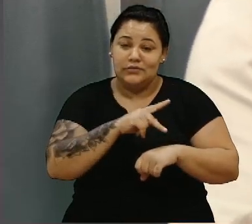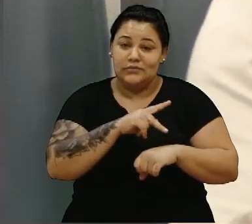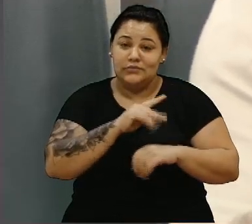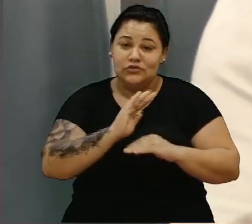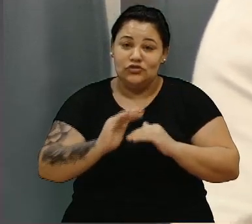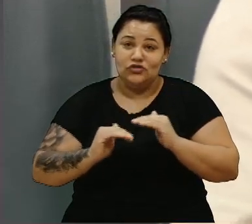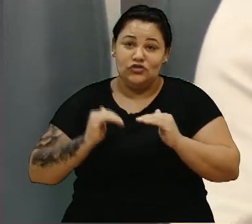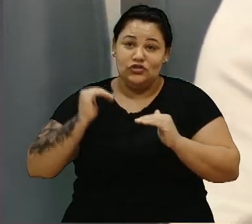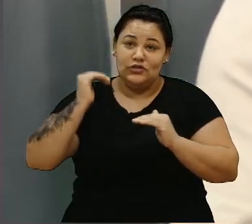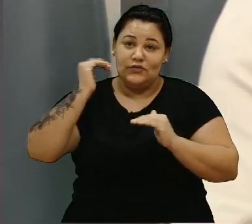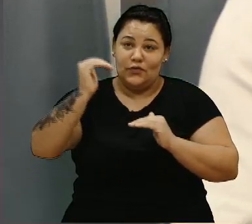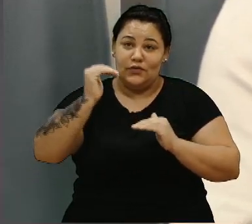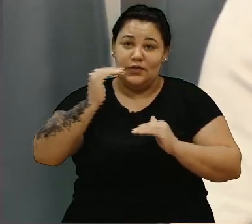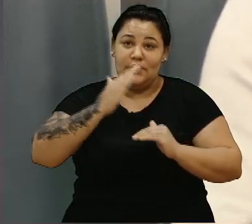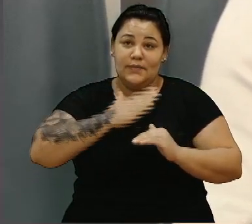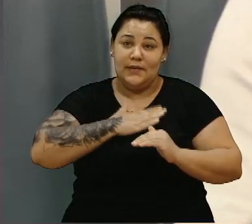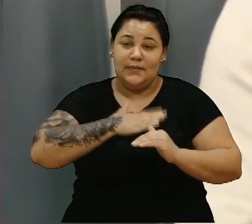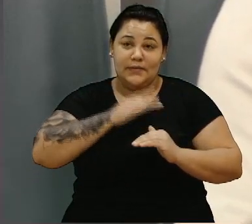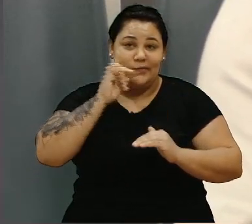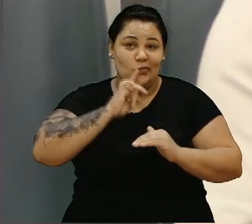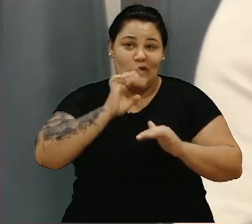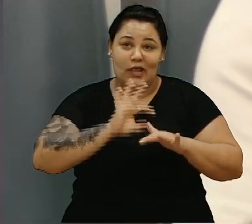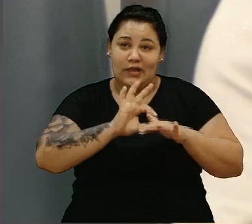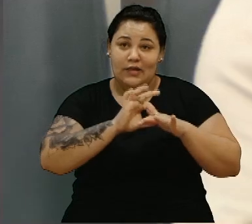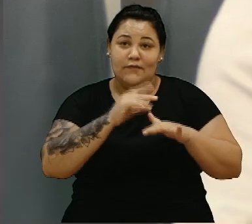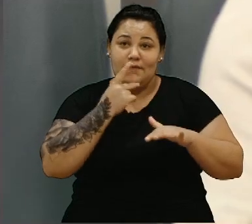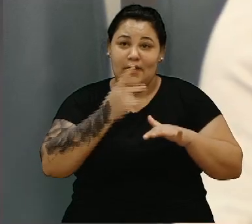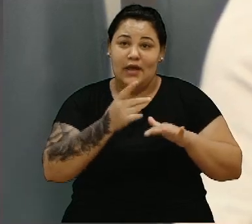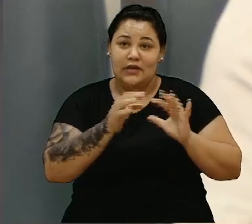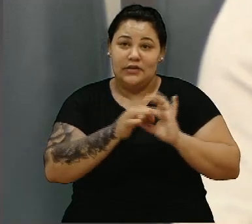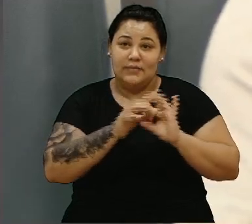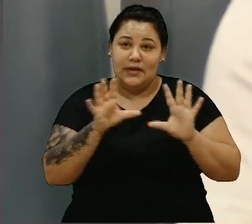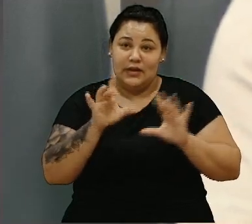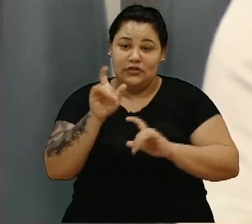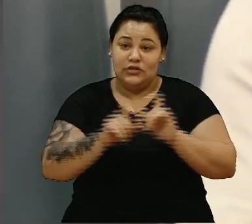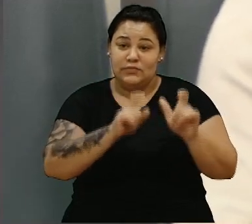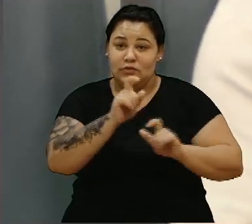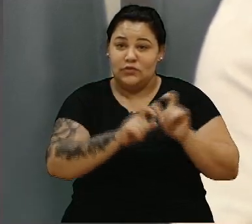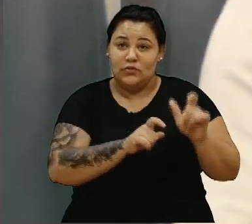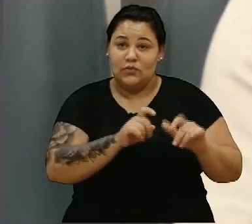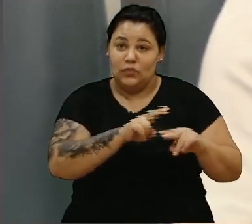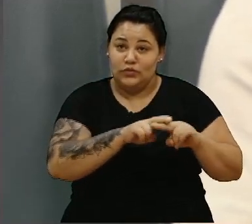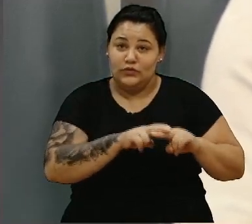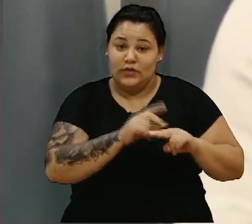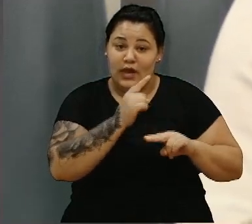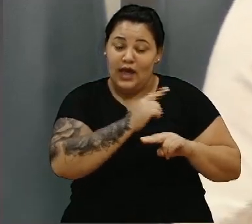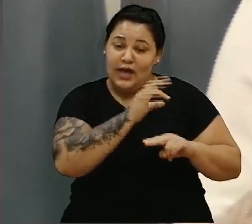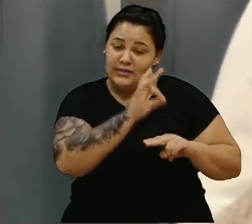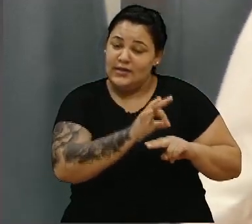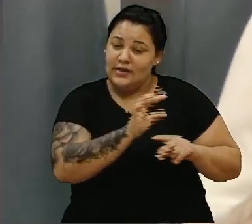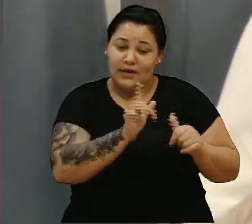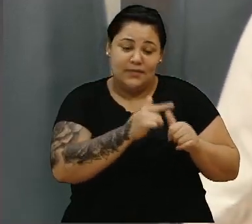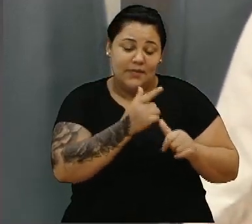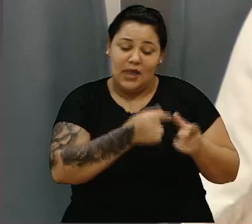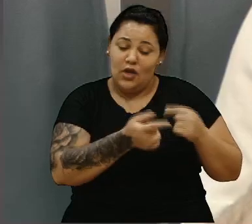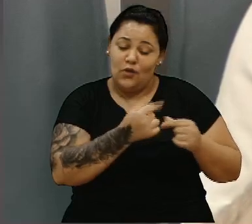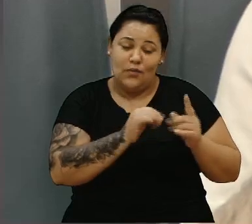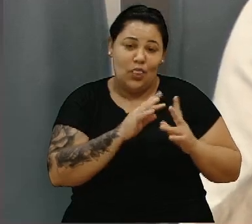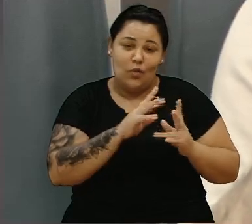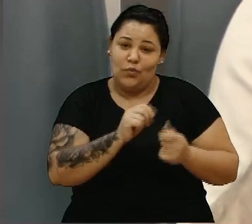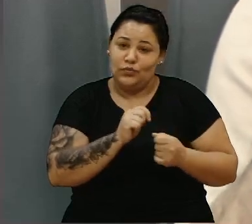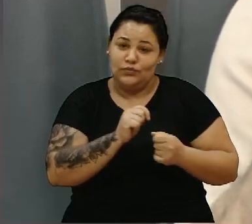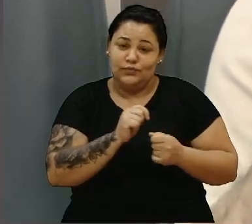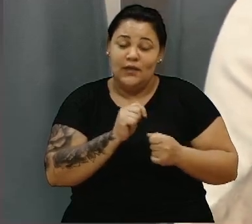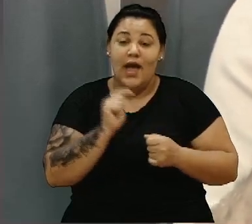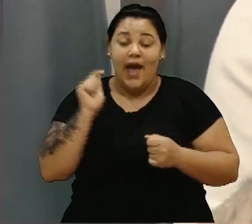ser sempre liderança quando a questão é a liberdade das pessoas. Por isso que lá dá tão certo e é a primeira economia no mundo. A questão